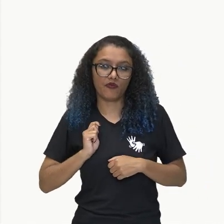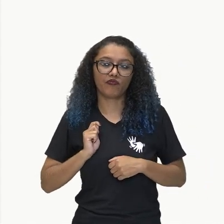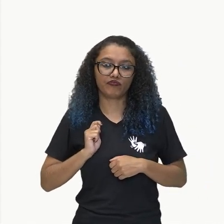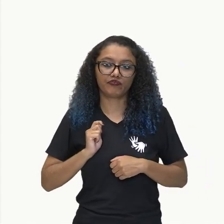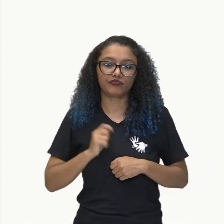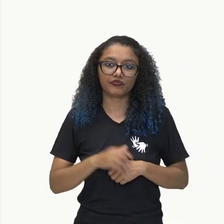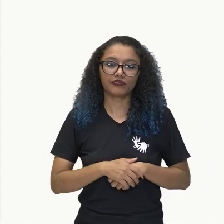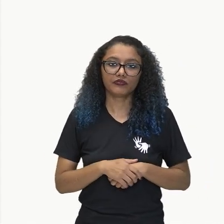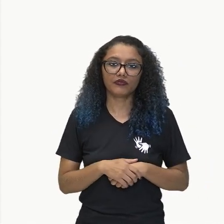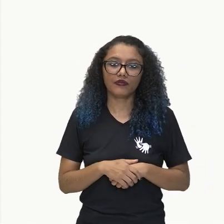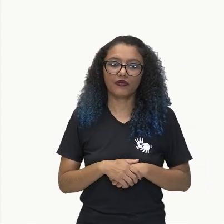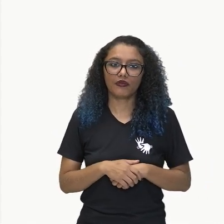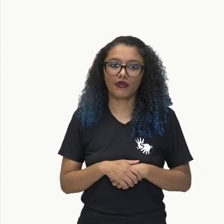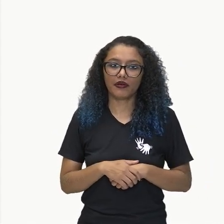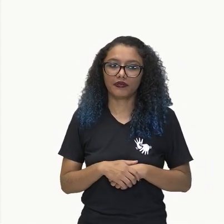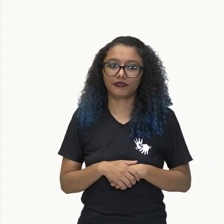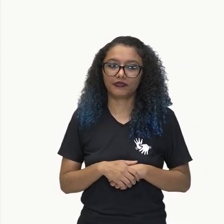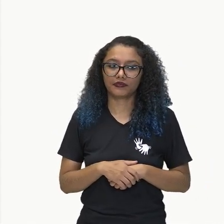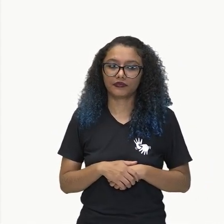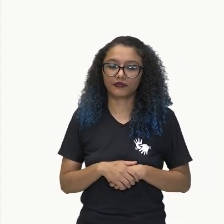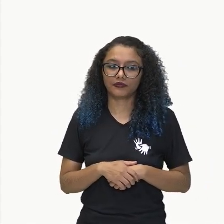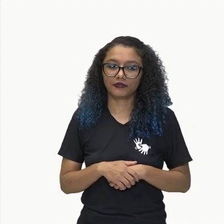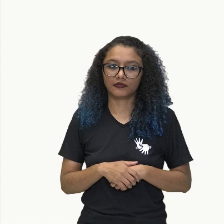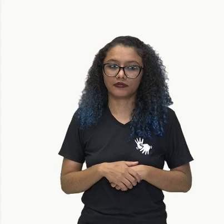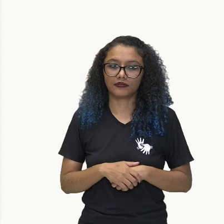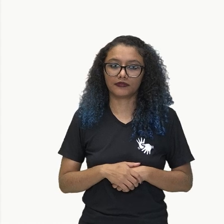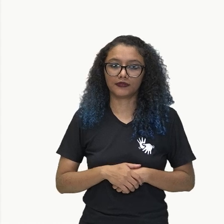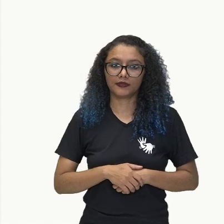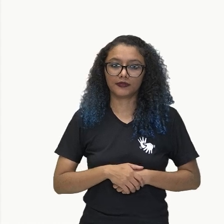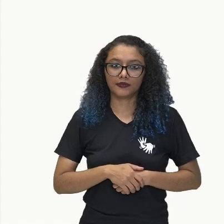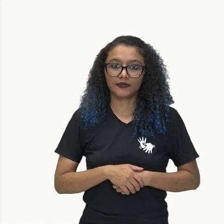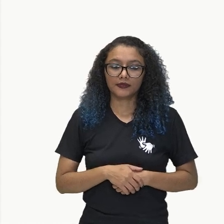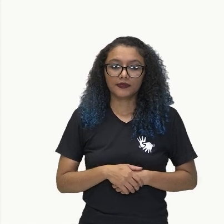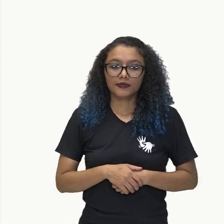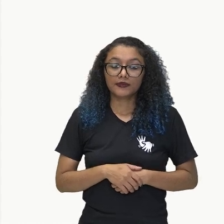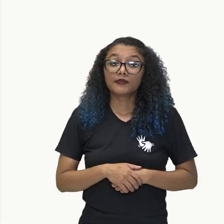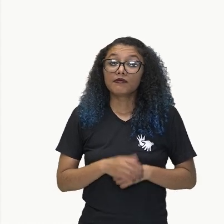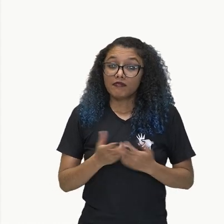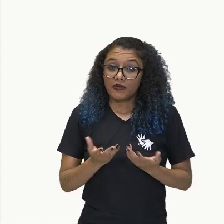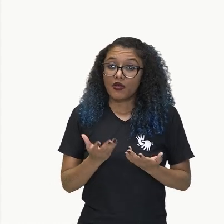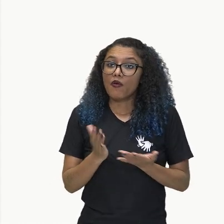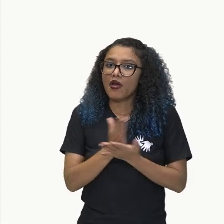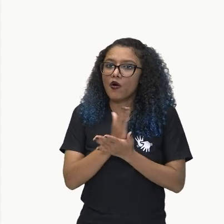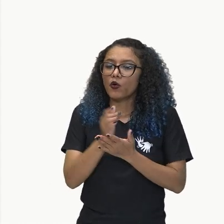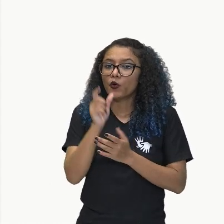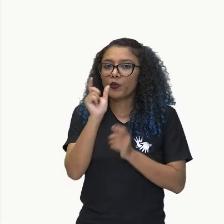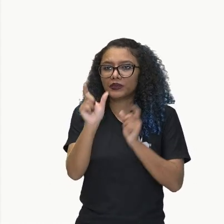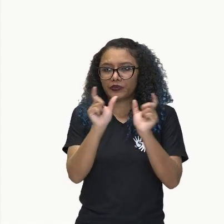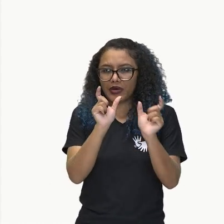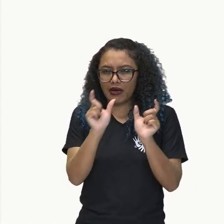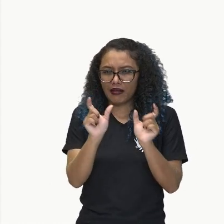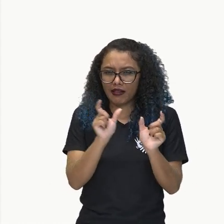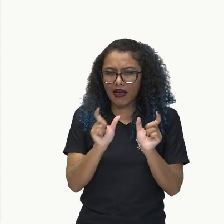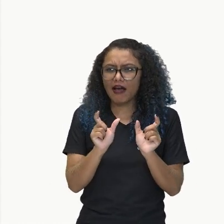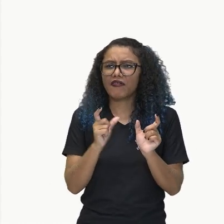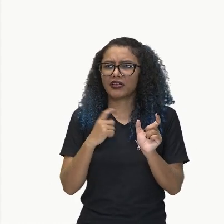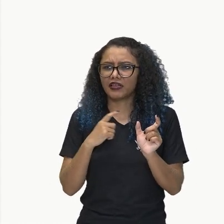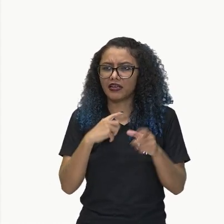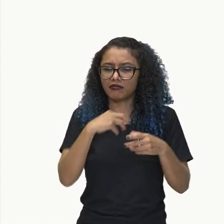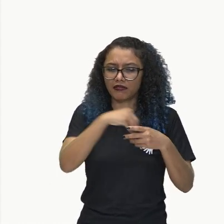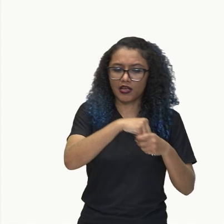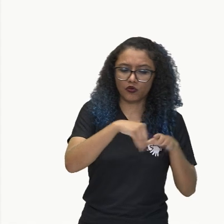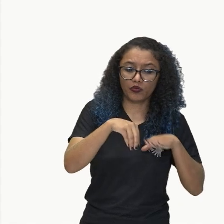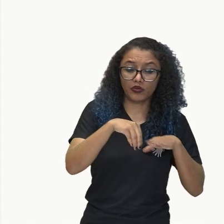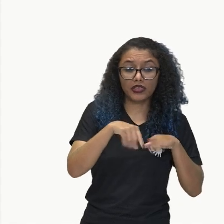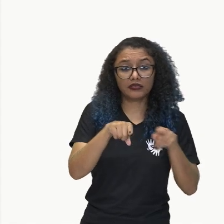espanhola. Então, estamos falando de palavras que, tanto no português quanto no espanhol,